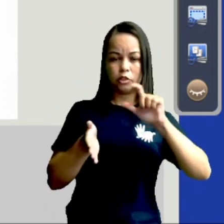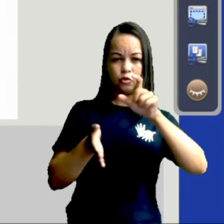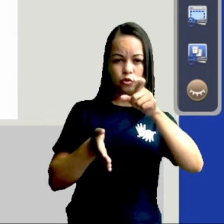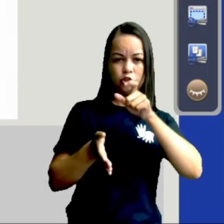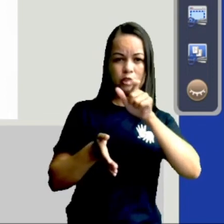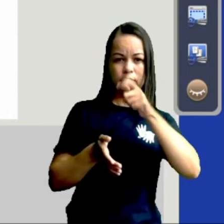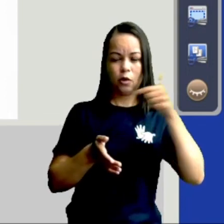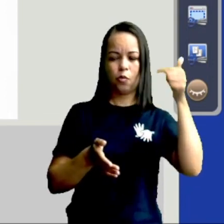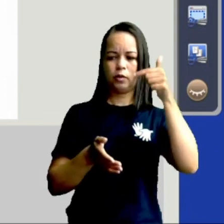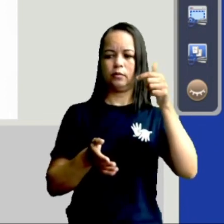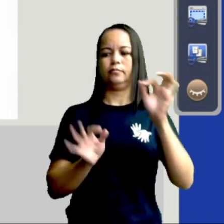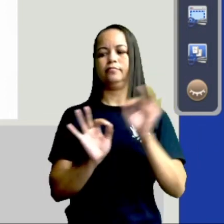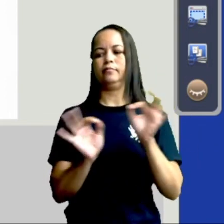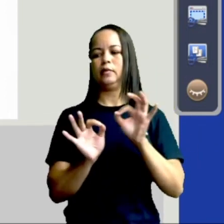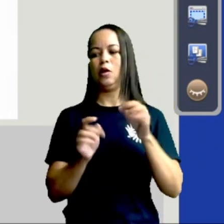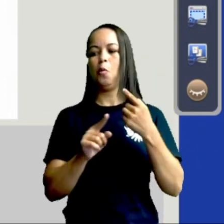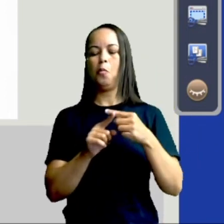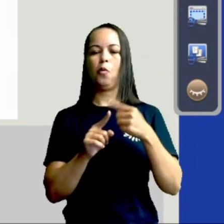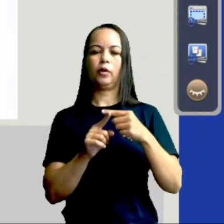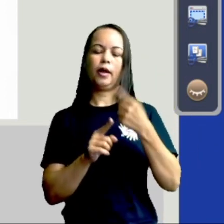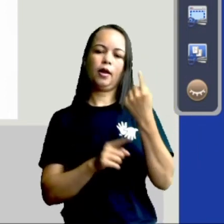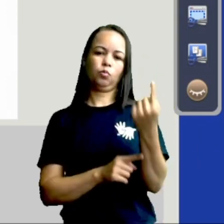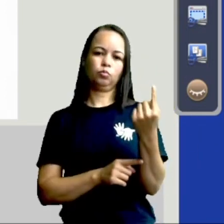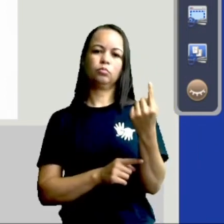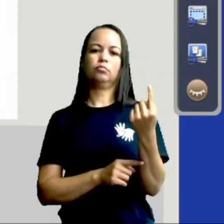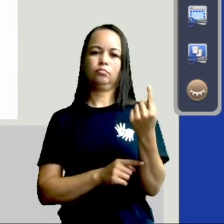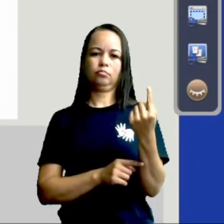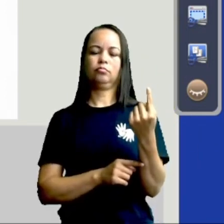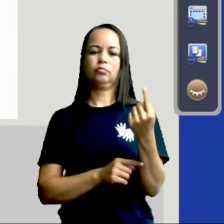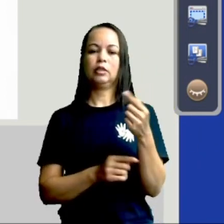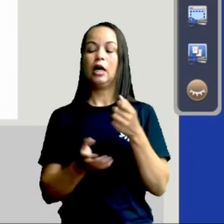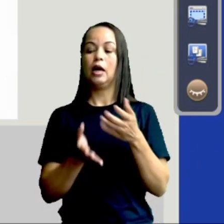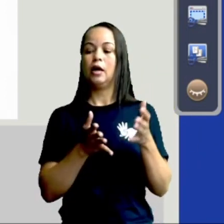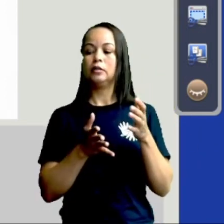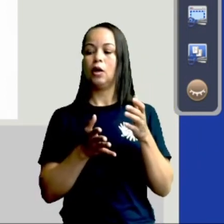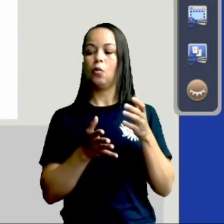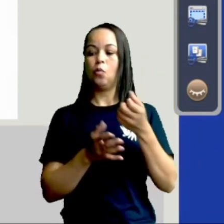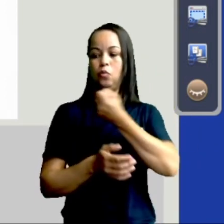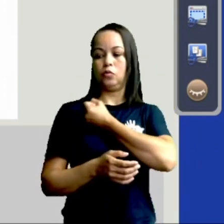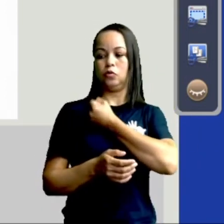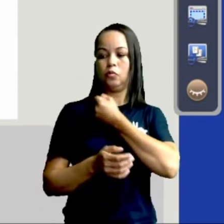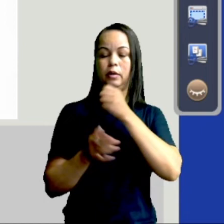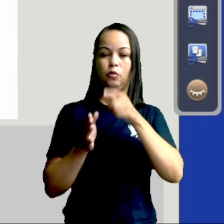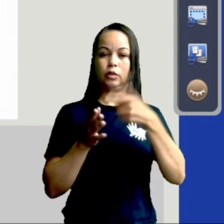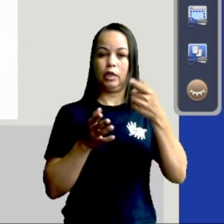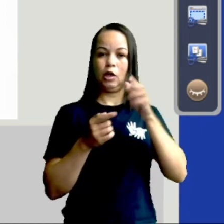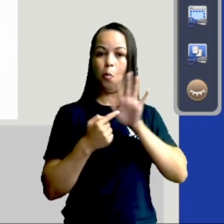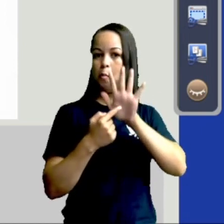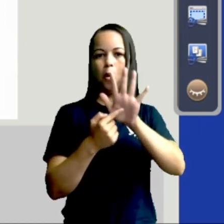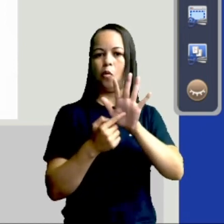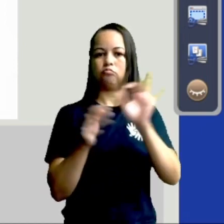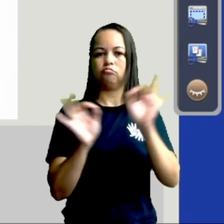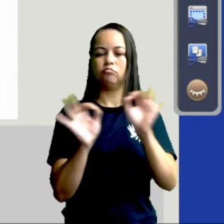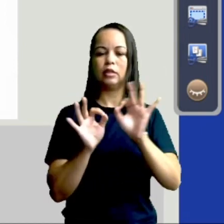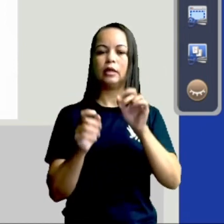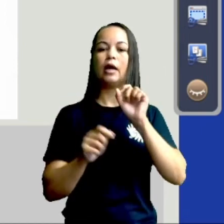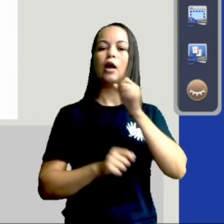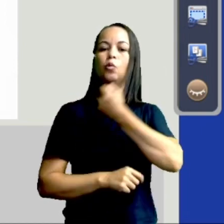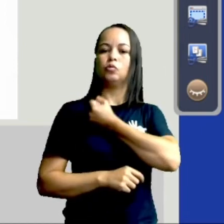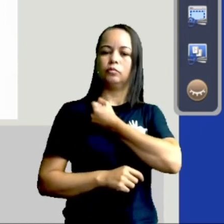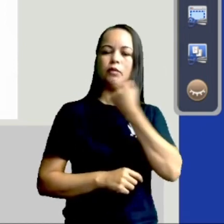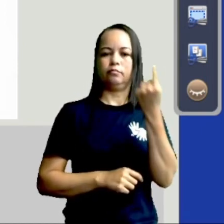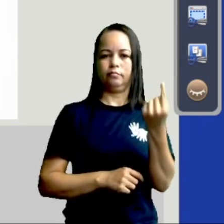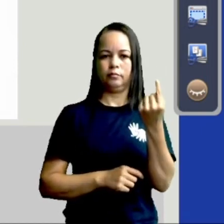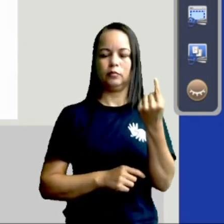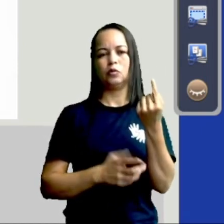tem escrito é porque ele é o 1, tá bom? Então, o número que não fica escrito é o 1, já